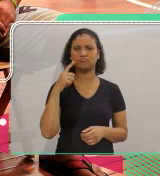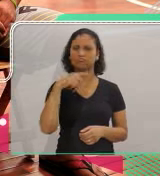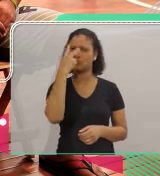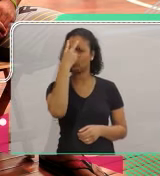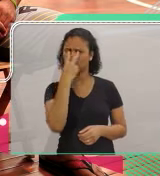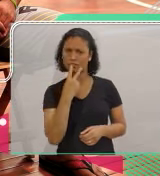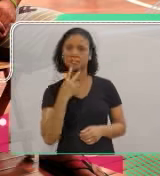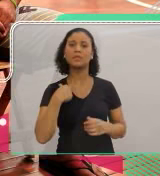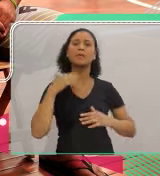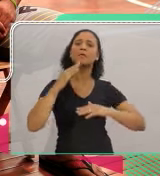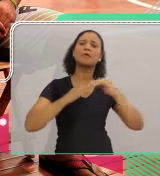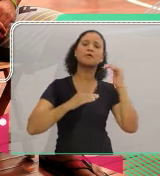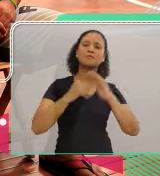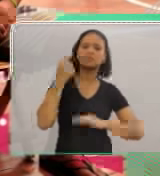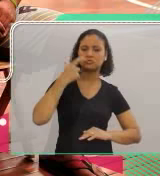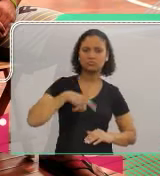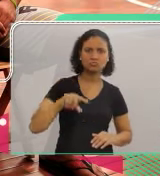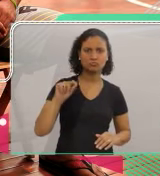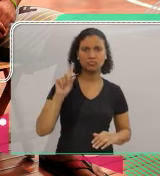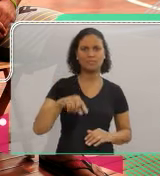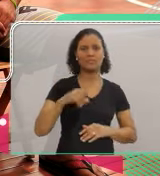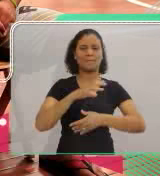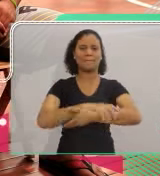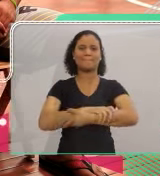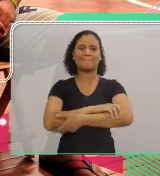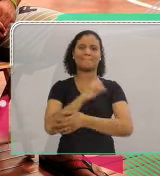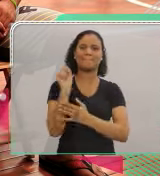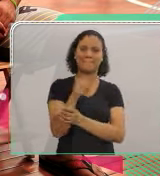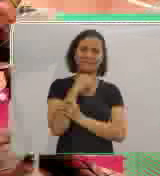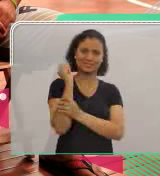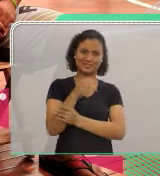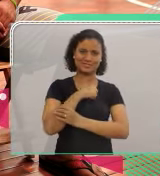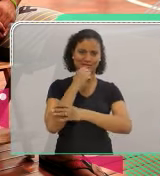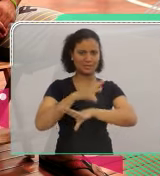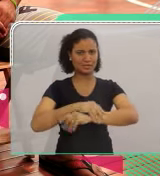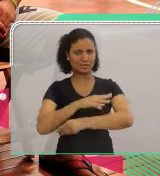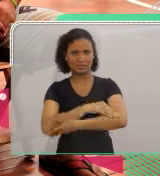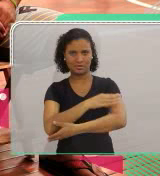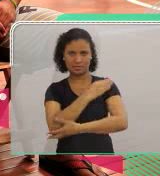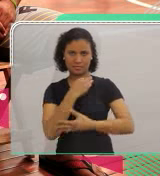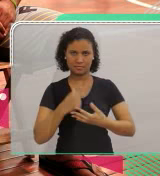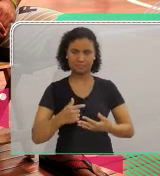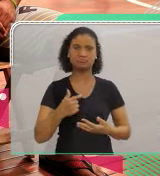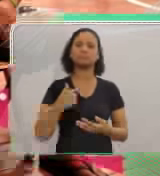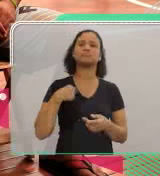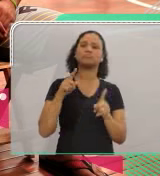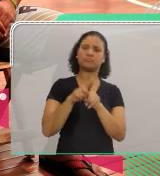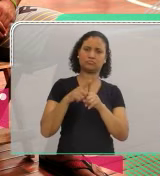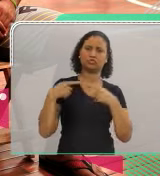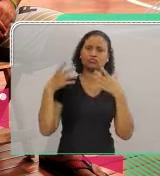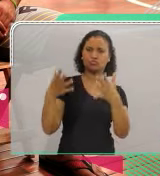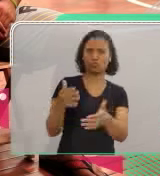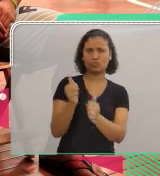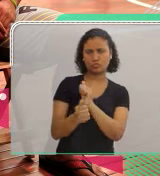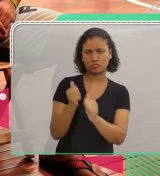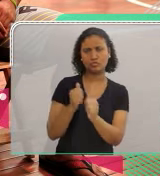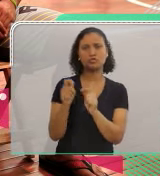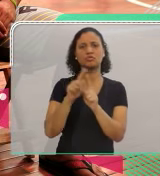33 anos, sou deficiente visual. A minha profissão, sou